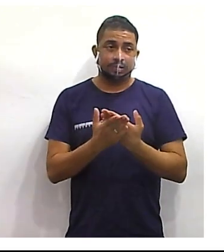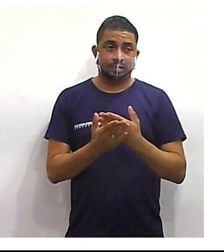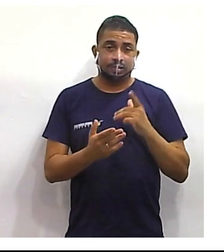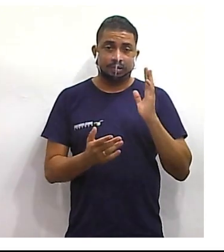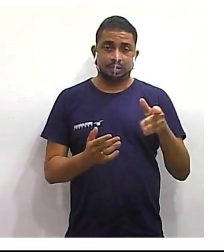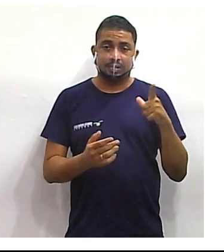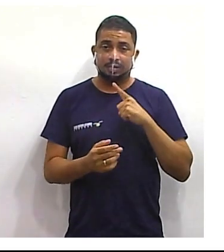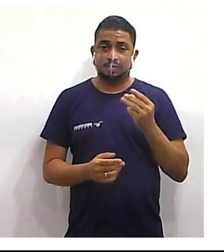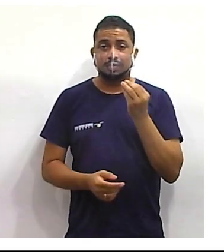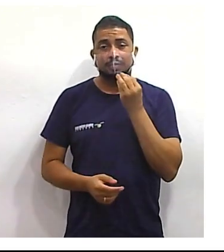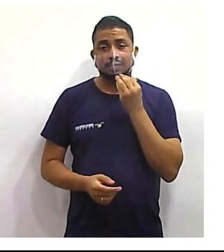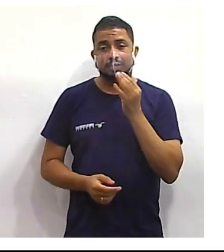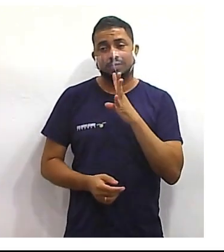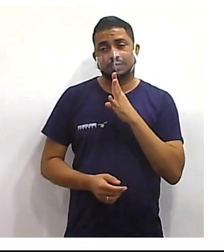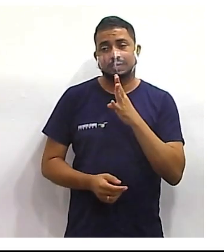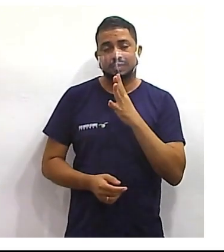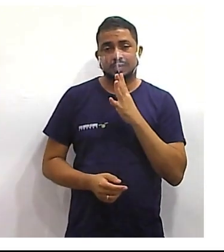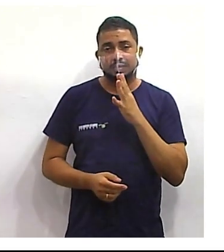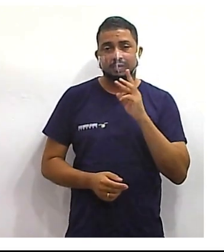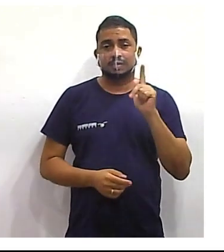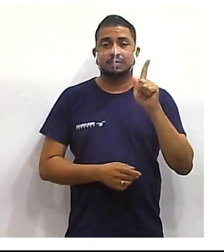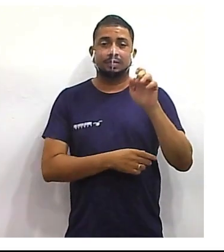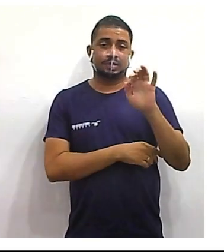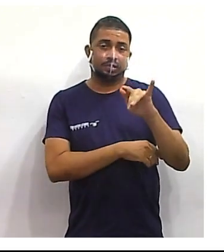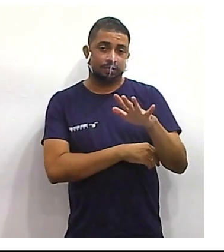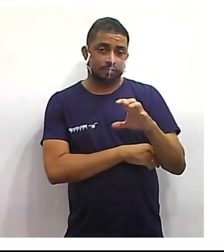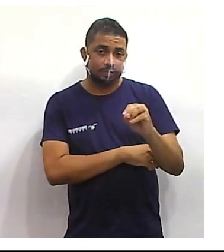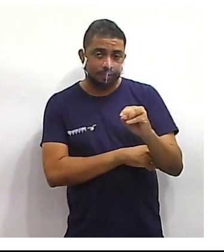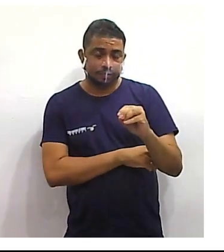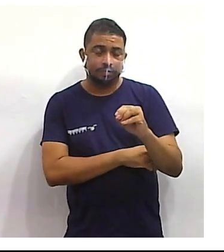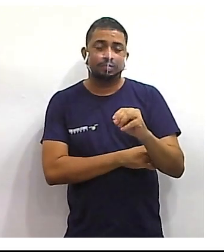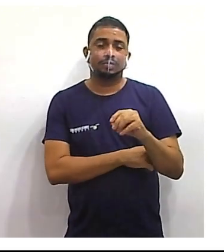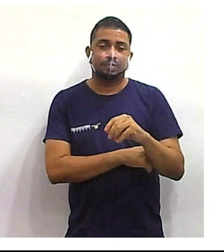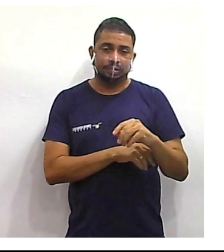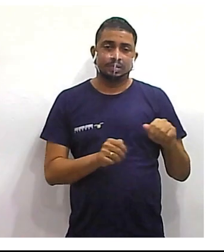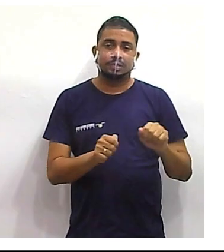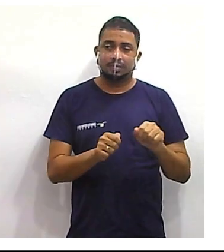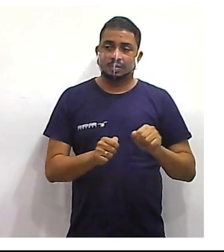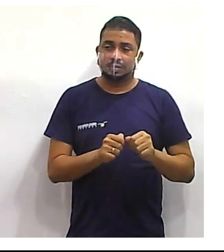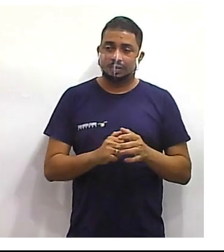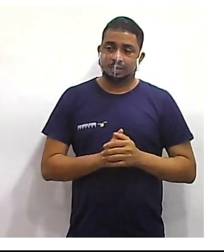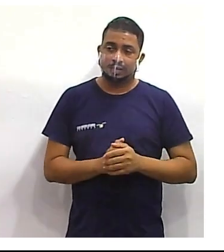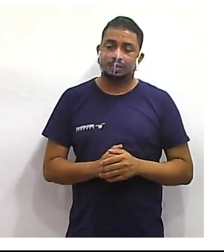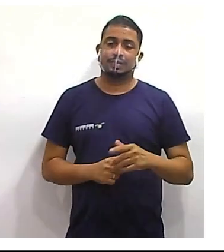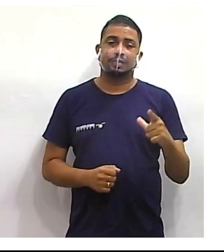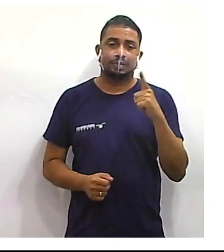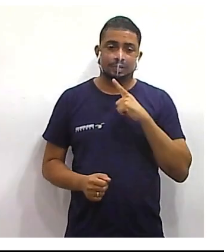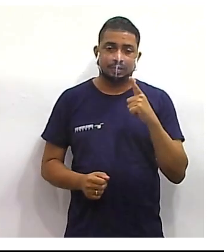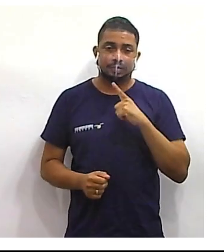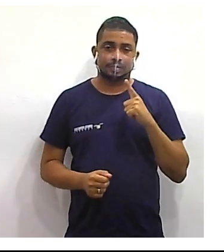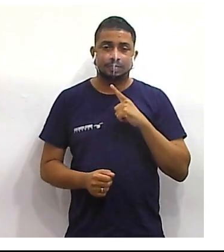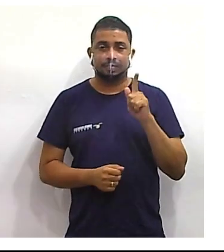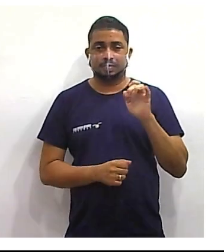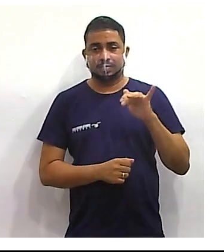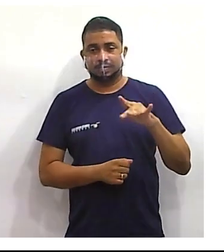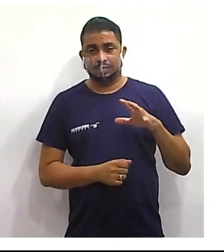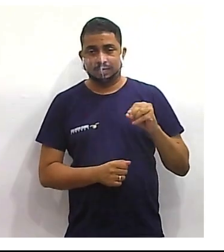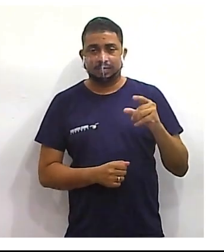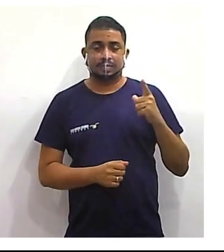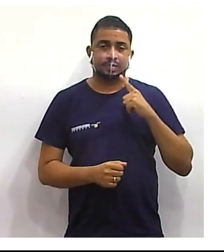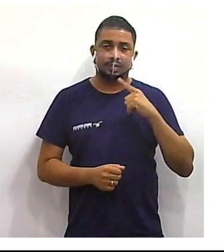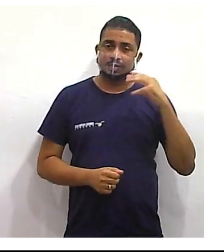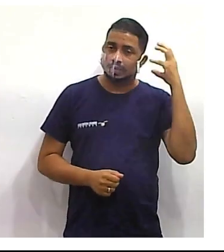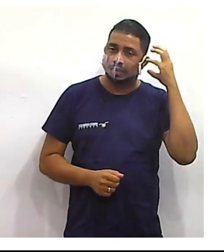oportunidade de conhecer um Grêmio Estudantil já? que... Atuante. Isso, atuante. Tinha o Grêmio Estudantil, tinha uma rádio, tinha